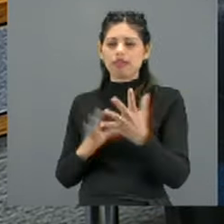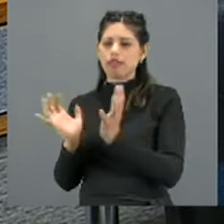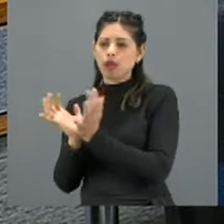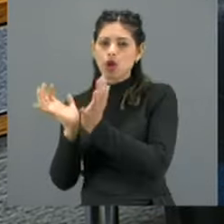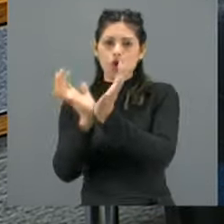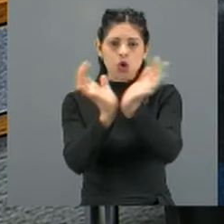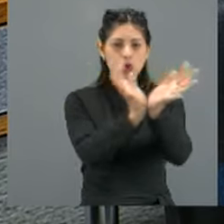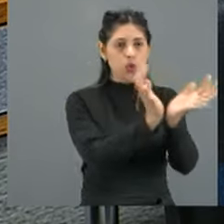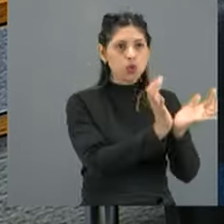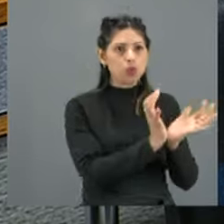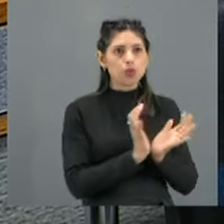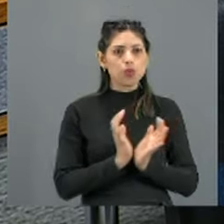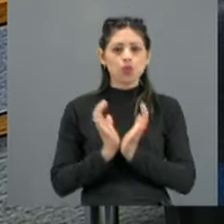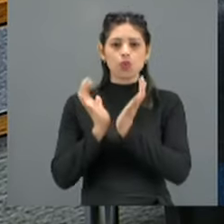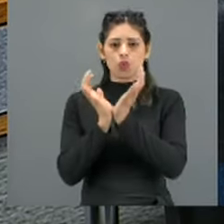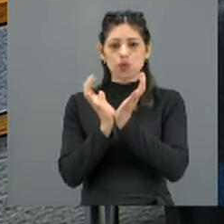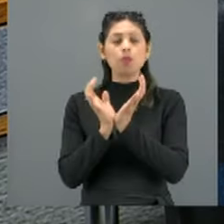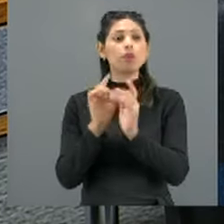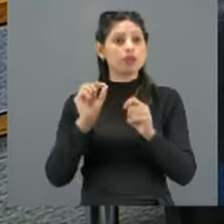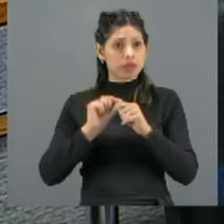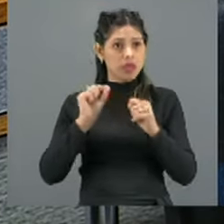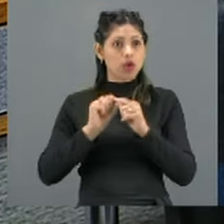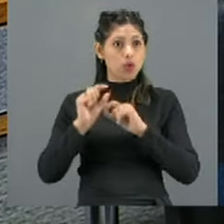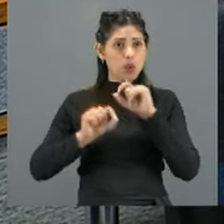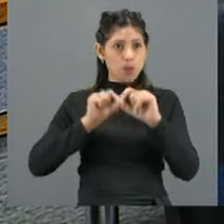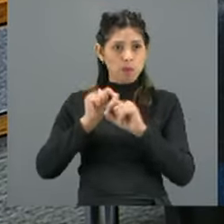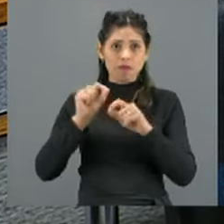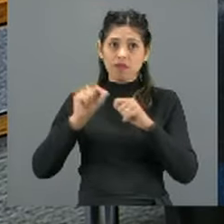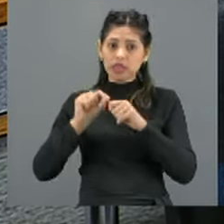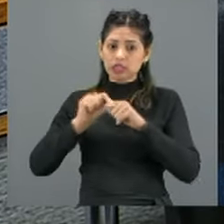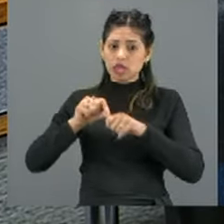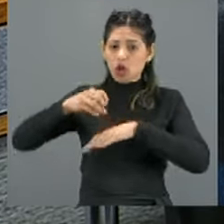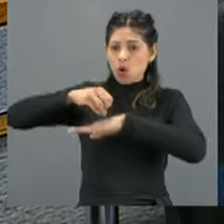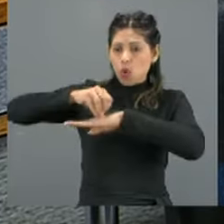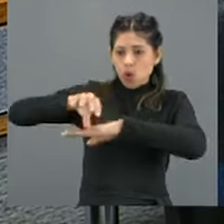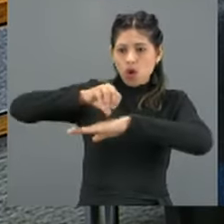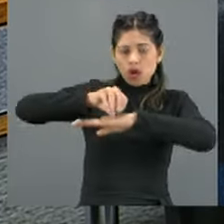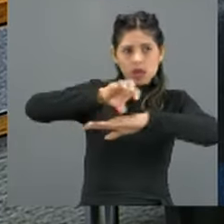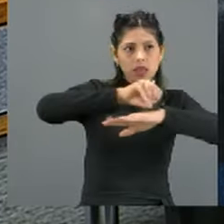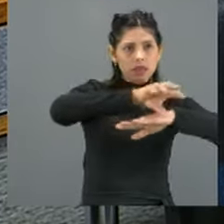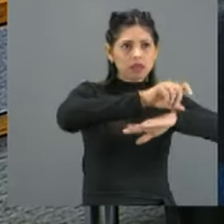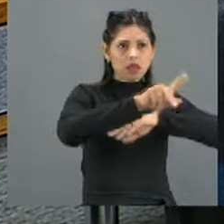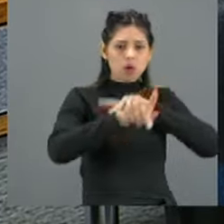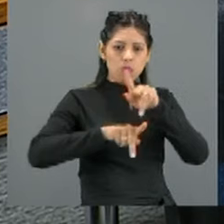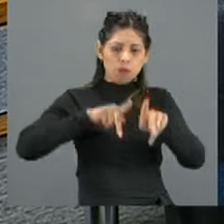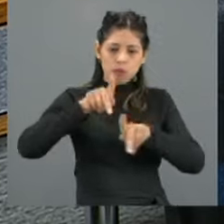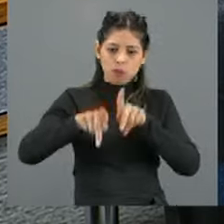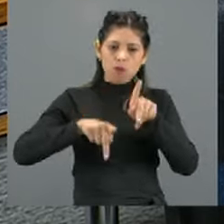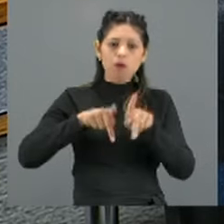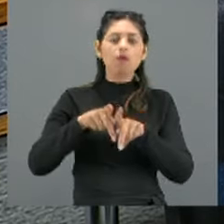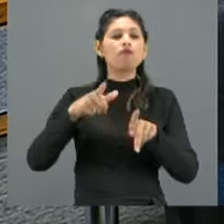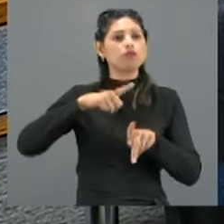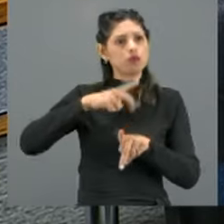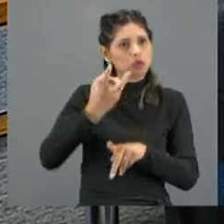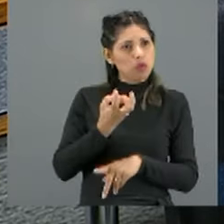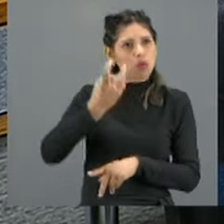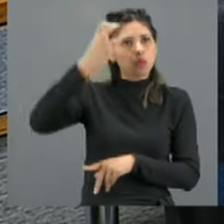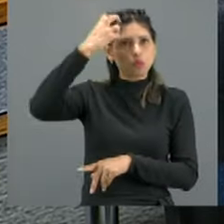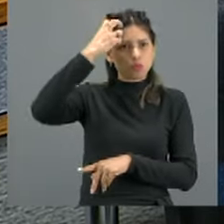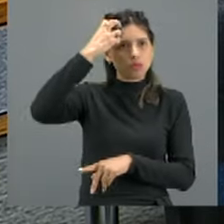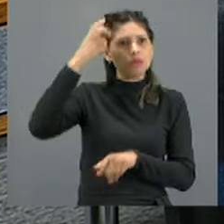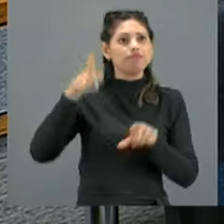o seu povo, cada etnia tem a sua cultura. E para que a gente tivesse uma